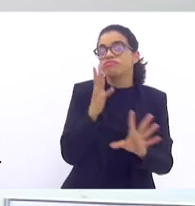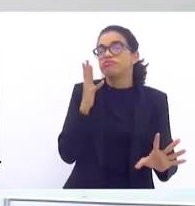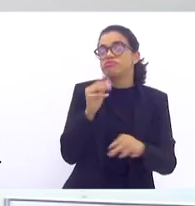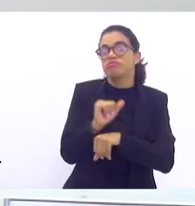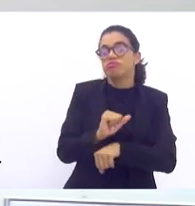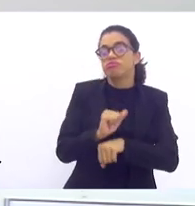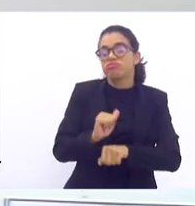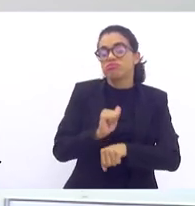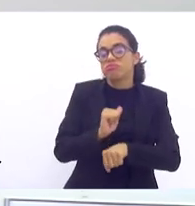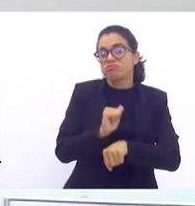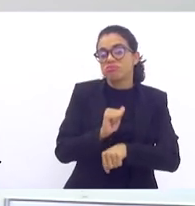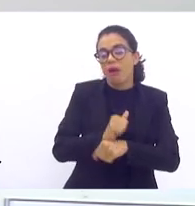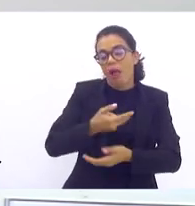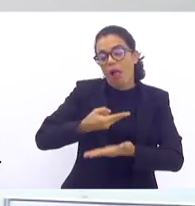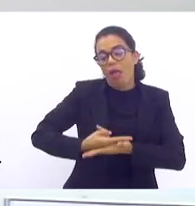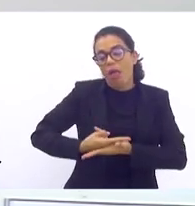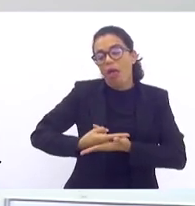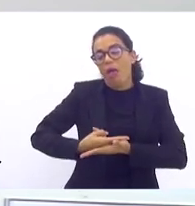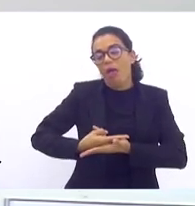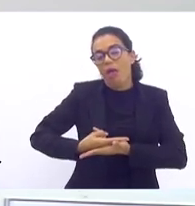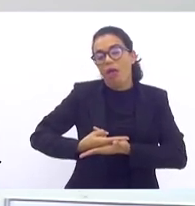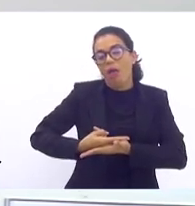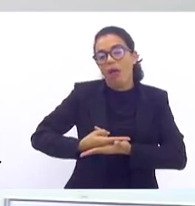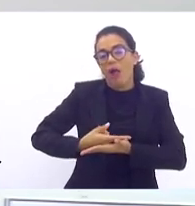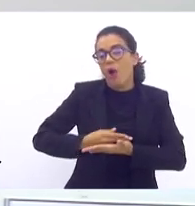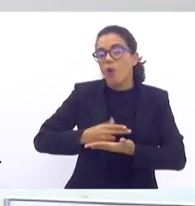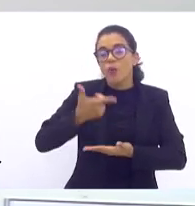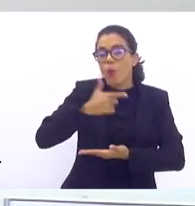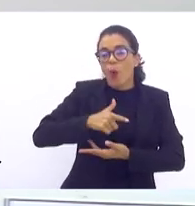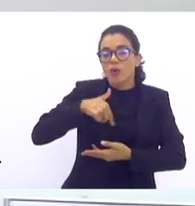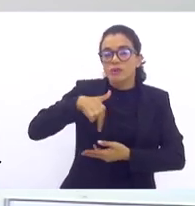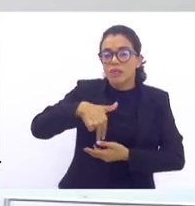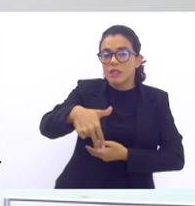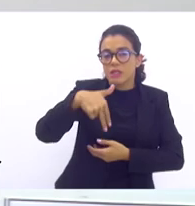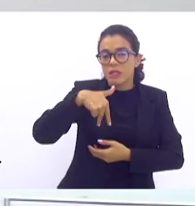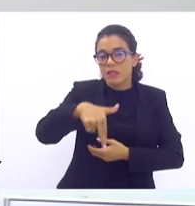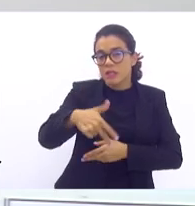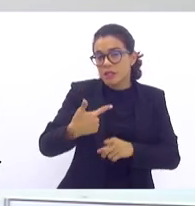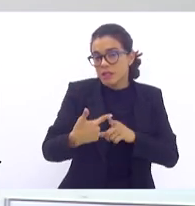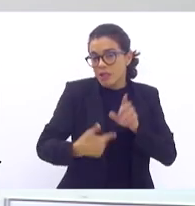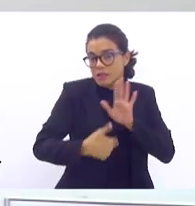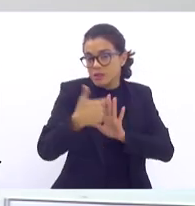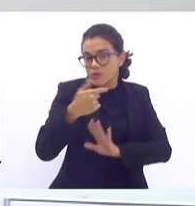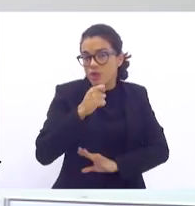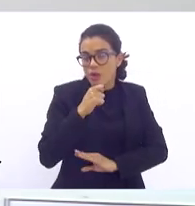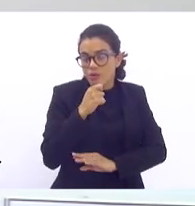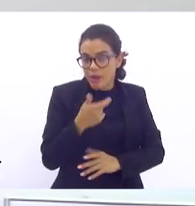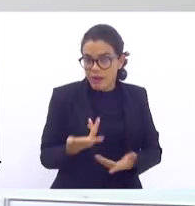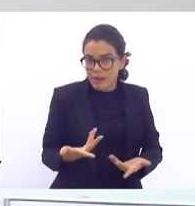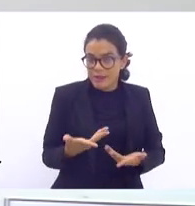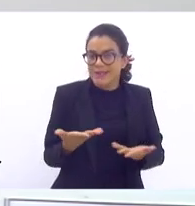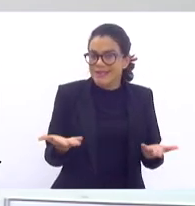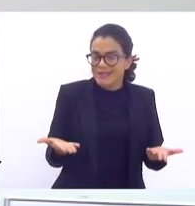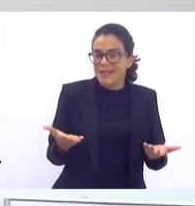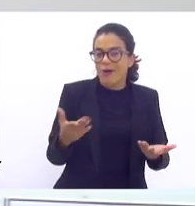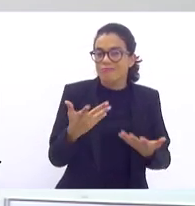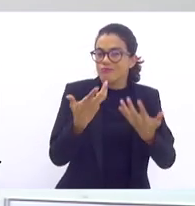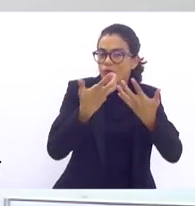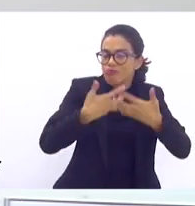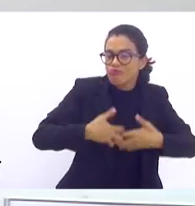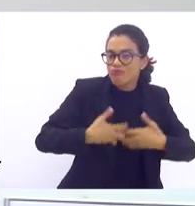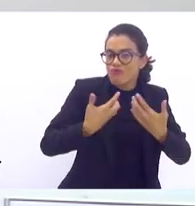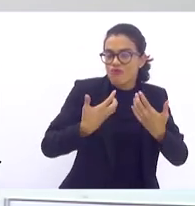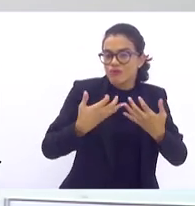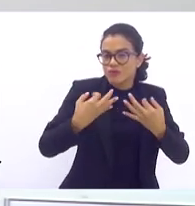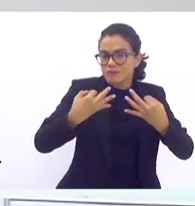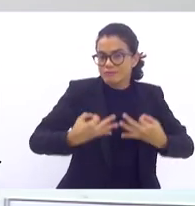a estar em cima de uma cama ou ficarem até aleijados porque essa cirurgia não são realizadas Então essa eficiência também